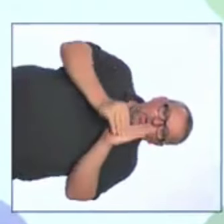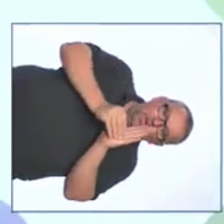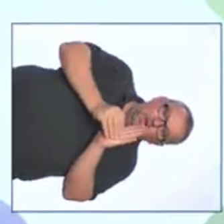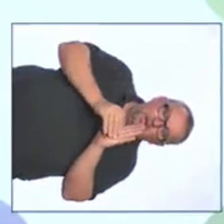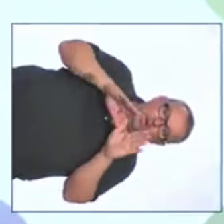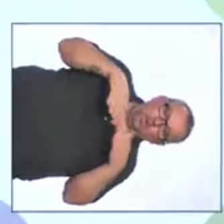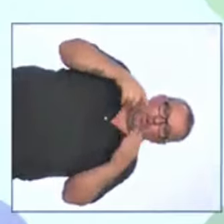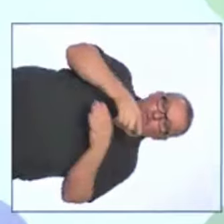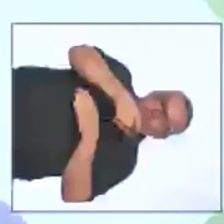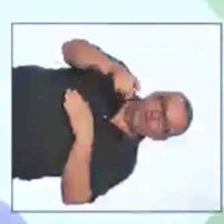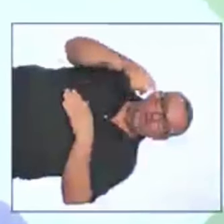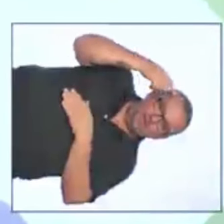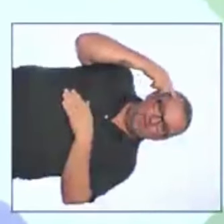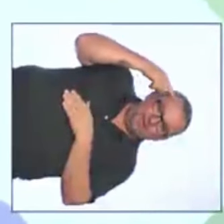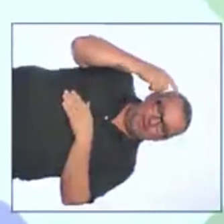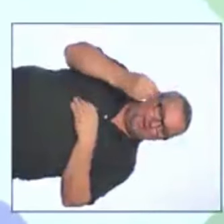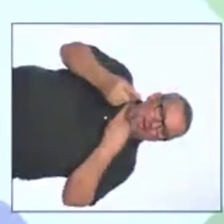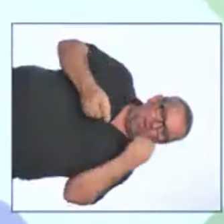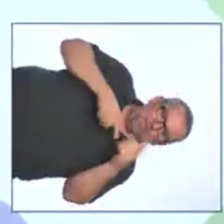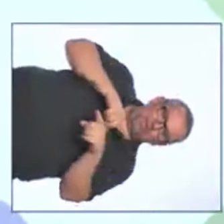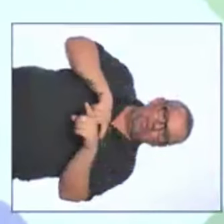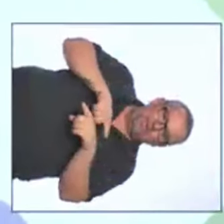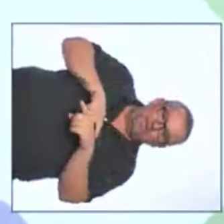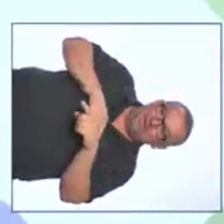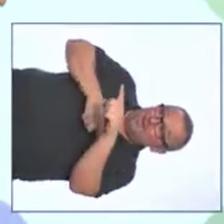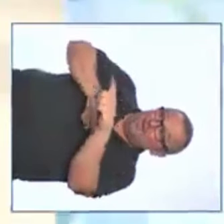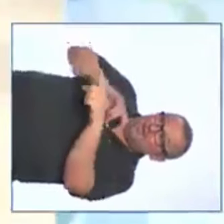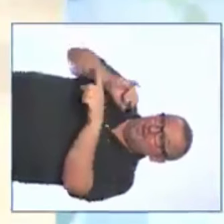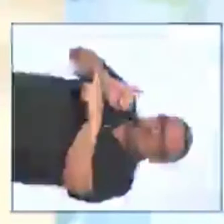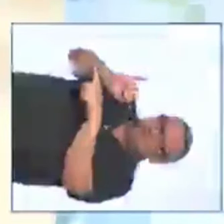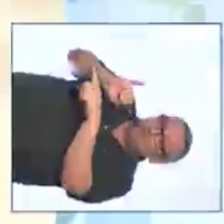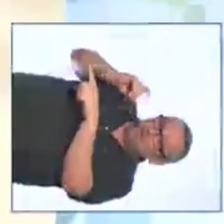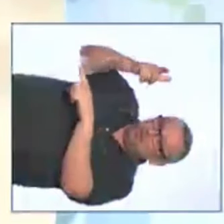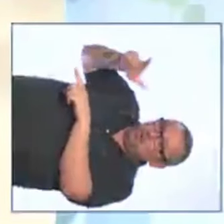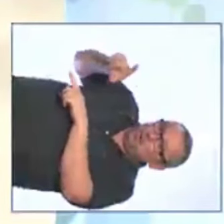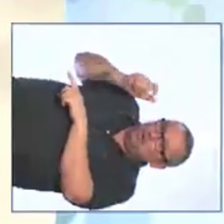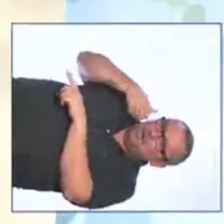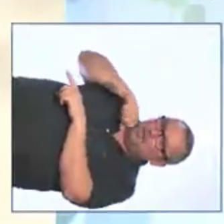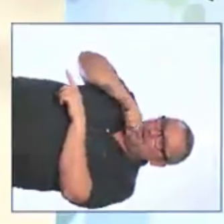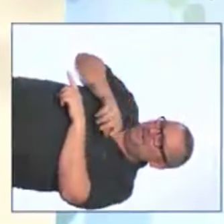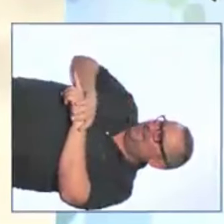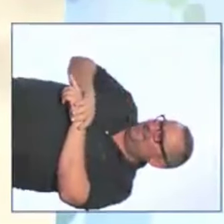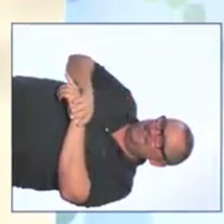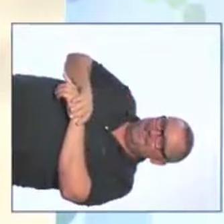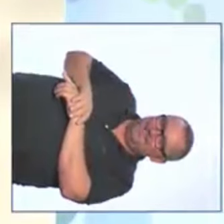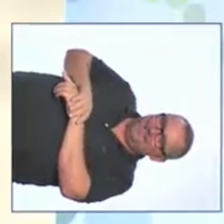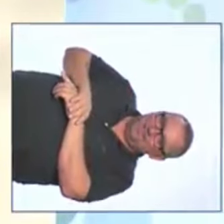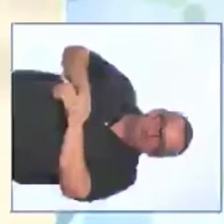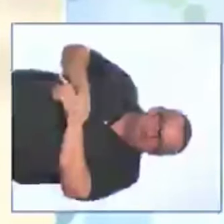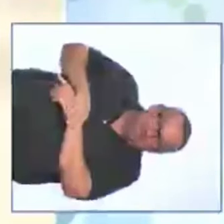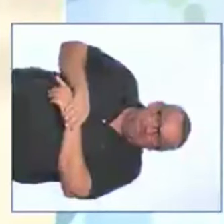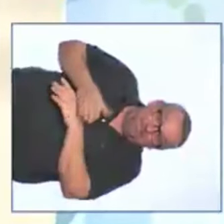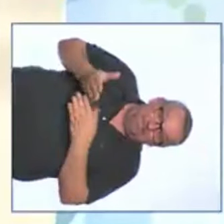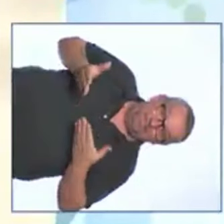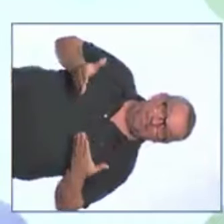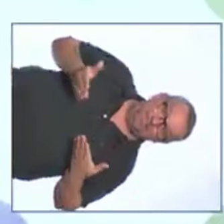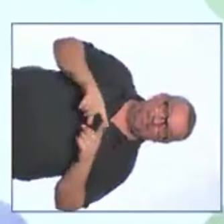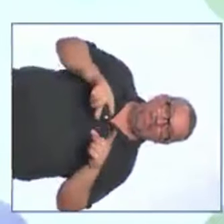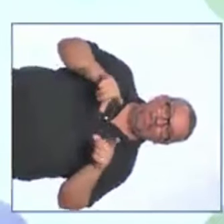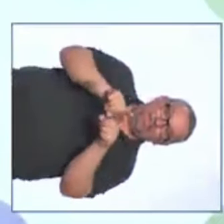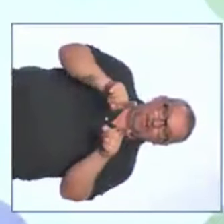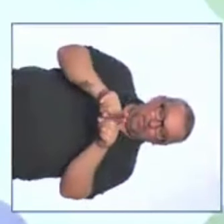quantos de vocês já não devem ter falado em algum momento que esse daqui é meu irmão de outra mãe bastante né então isso